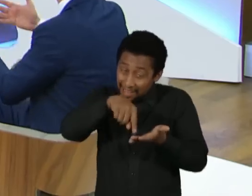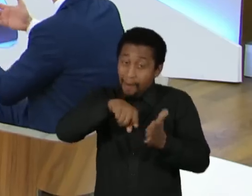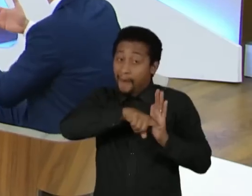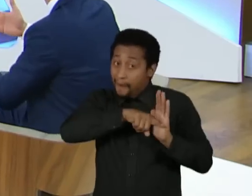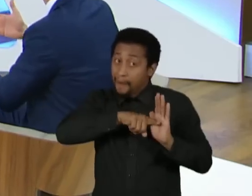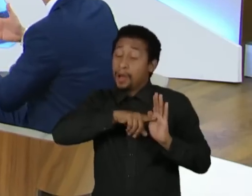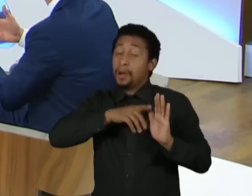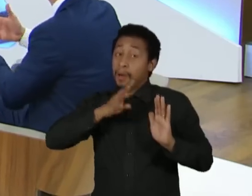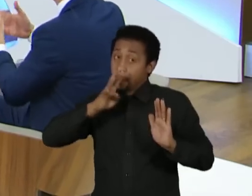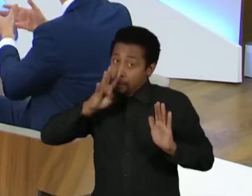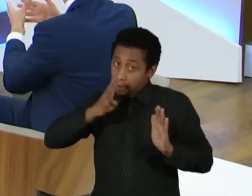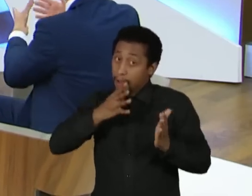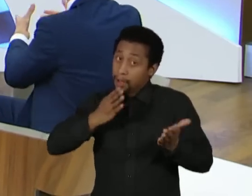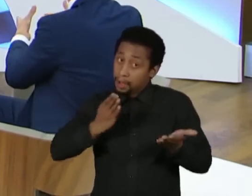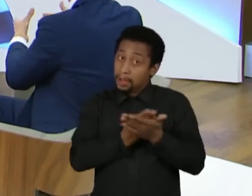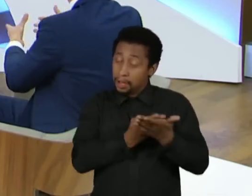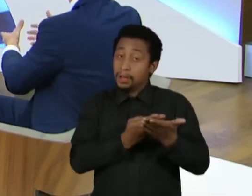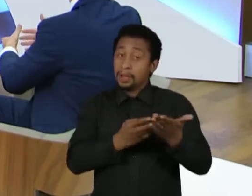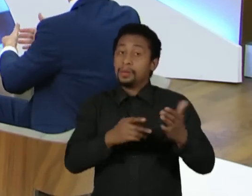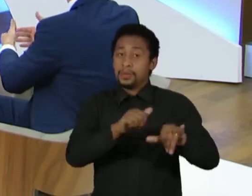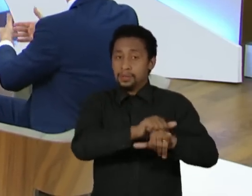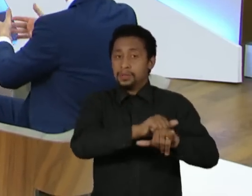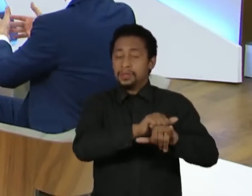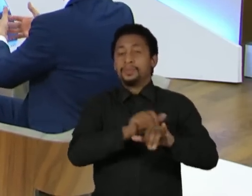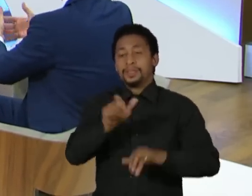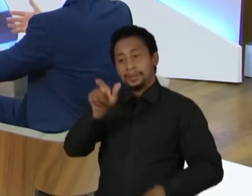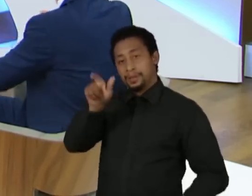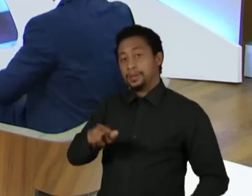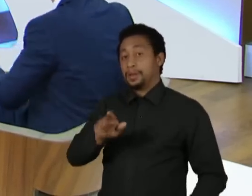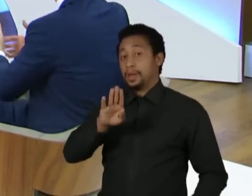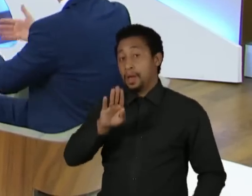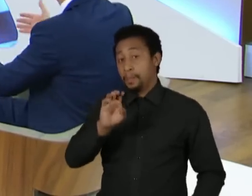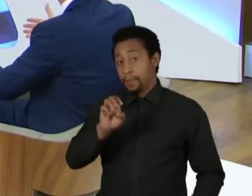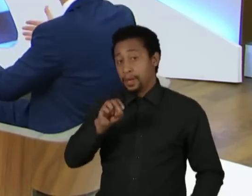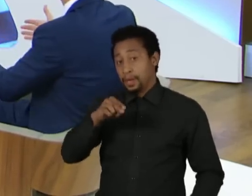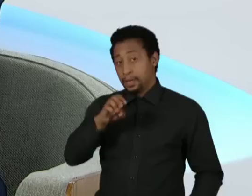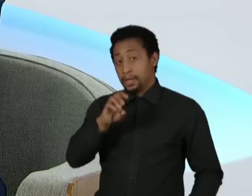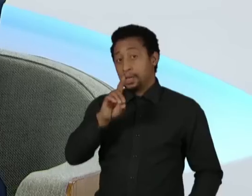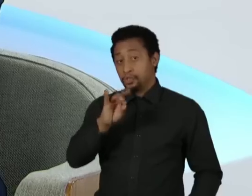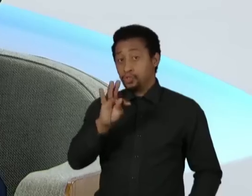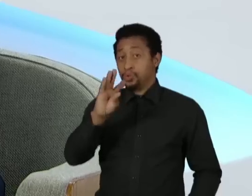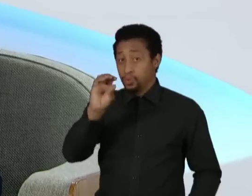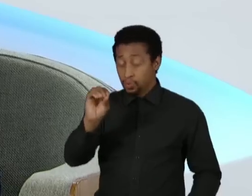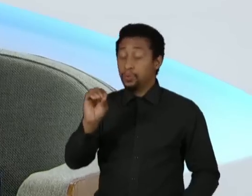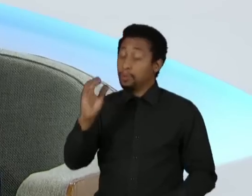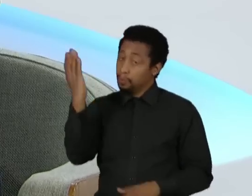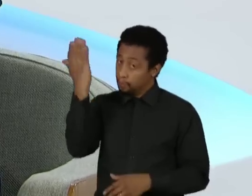Então, mas eu não estou... em relação ao Benedito, você tem evidências muito robustas para você